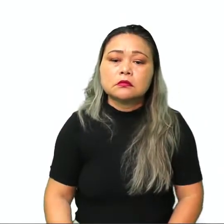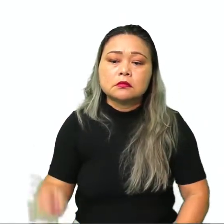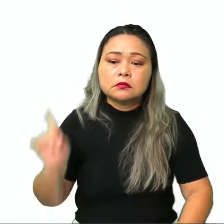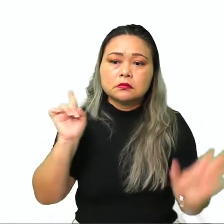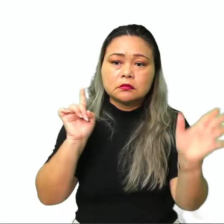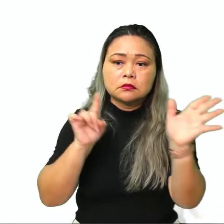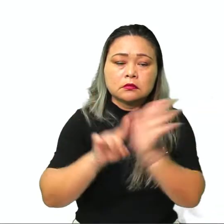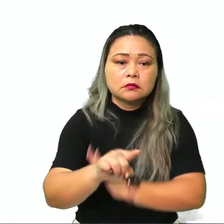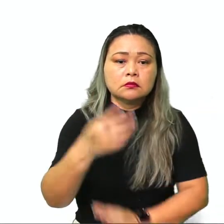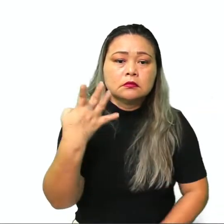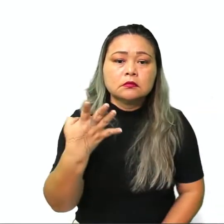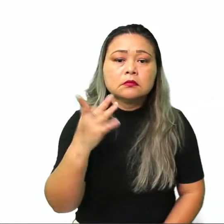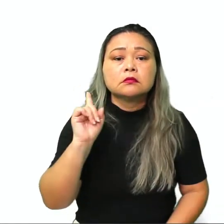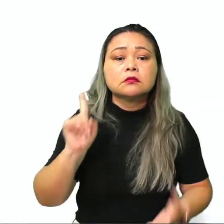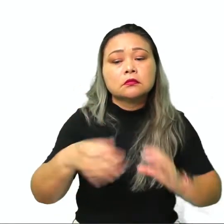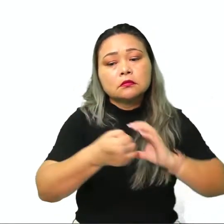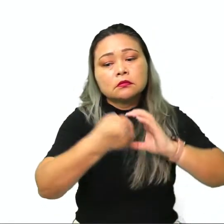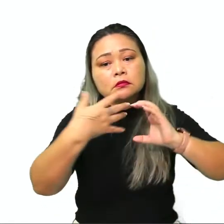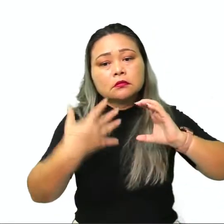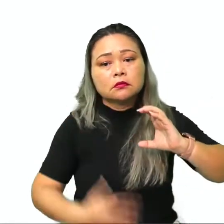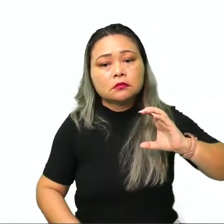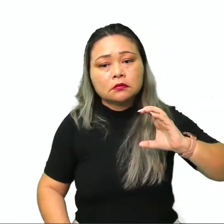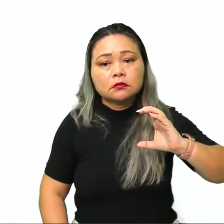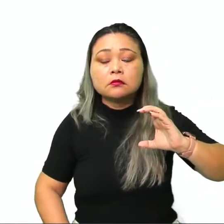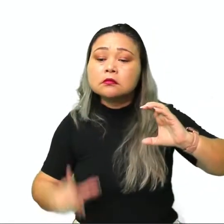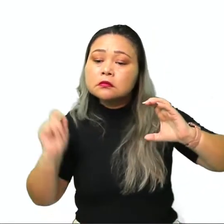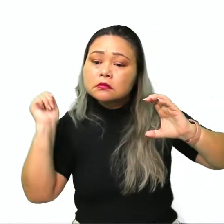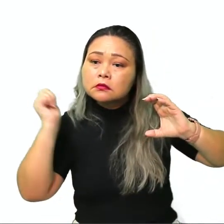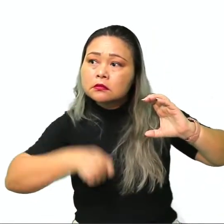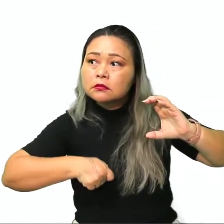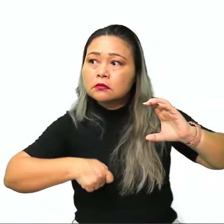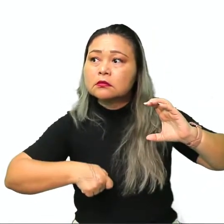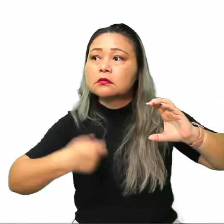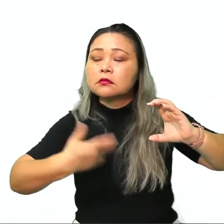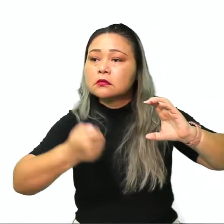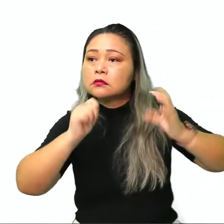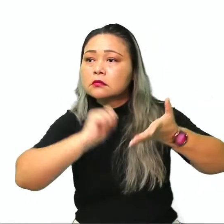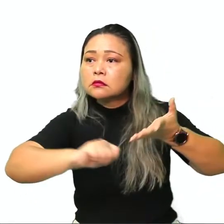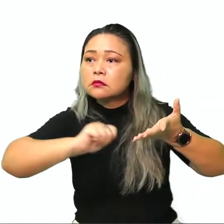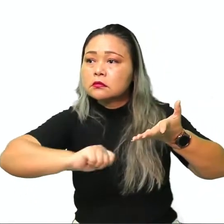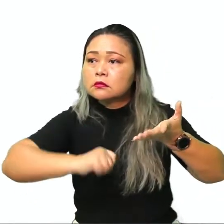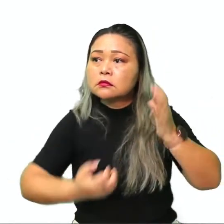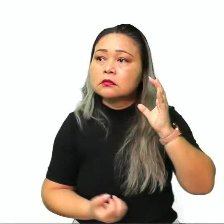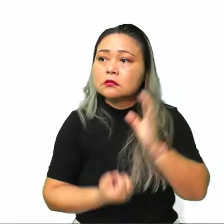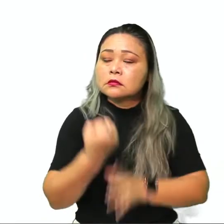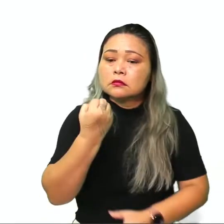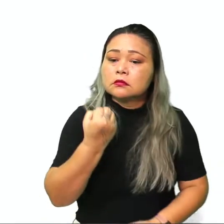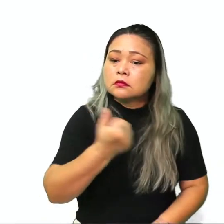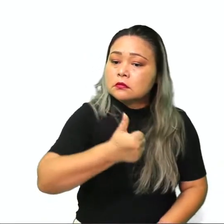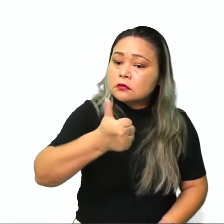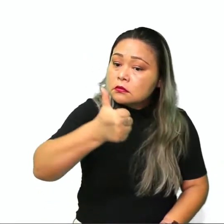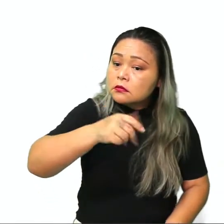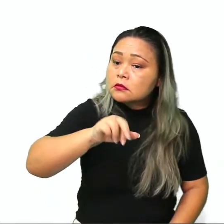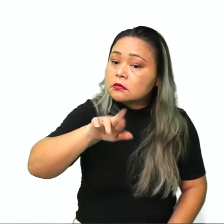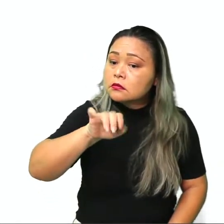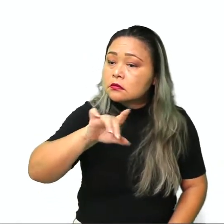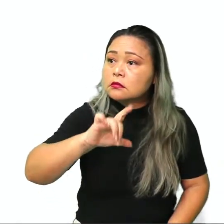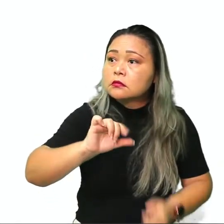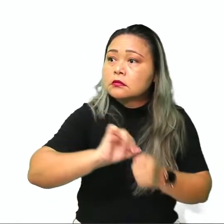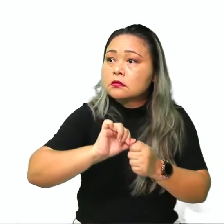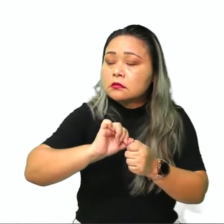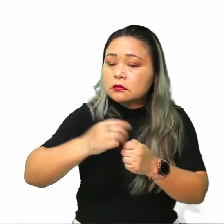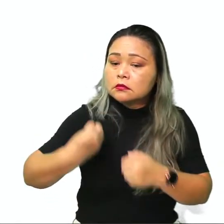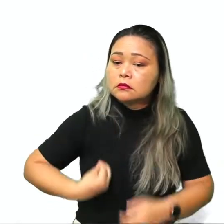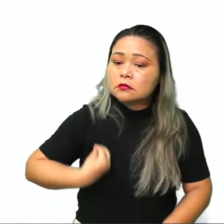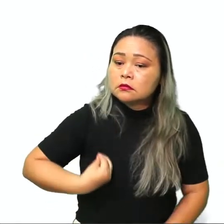Questão 4. Quais as características favoráveis descritas para o surgimento dos primeiros seres